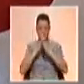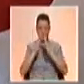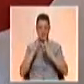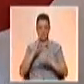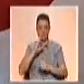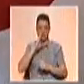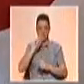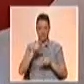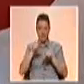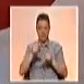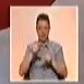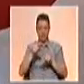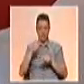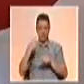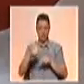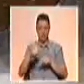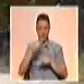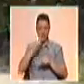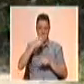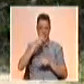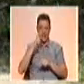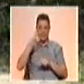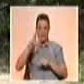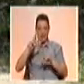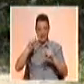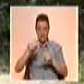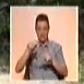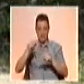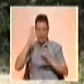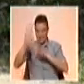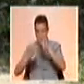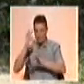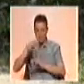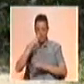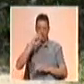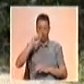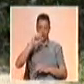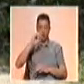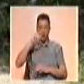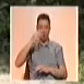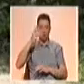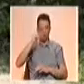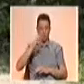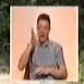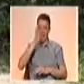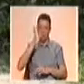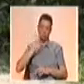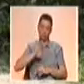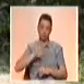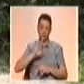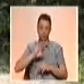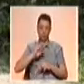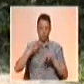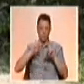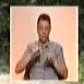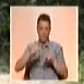industrial. A ver aqui um. É isto, não é? Isto é um hectare. Isto é uma estação de tratamento de esgotos. A particularidade desta hectare, isto está no Passo